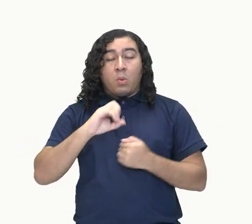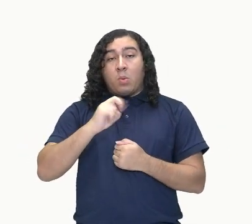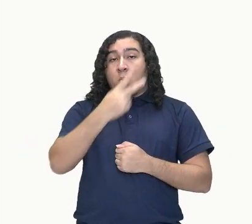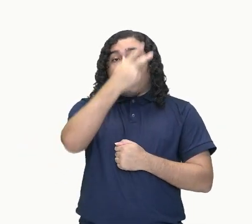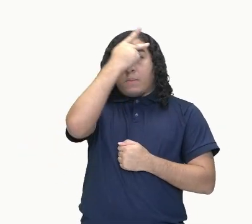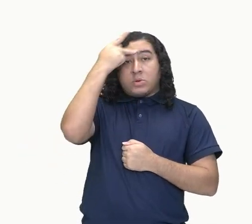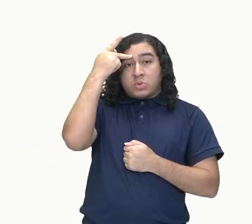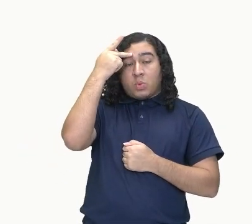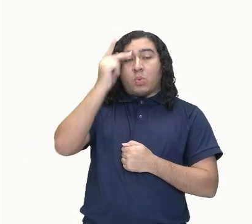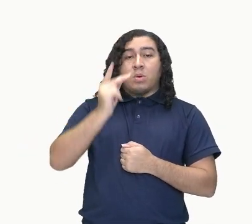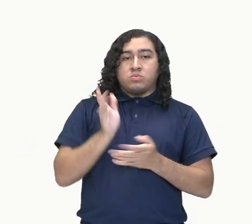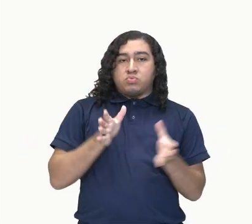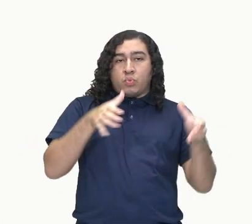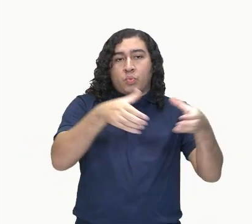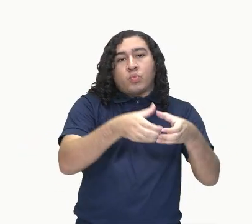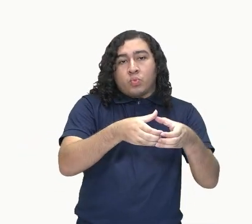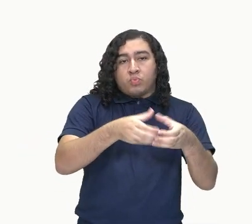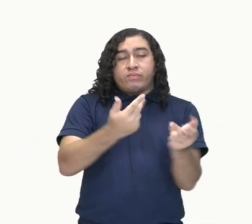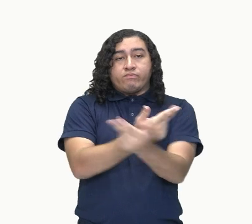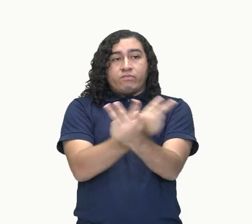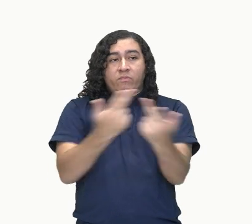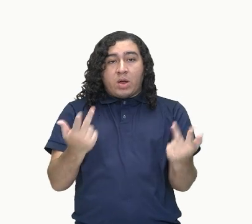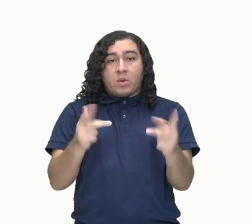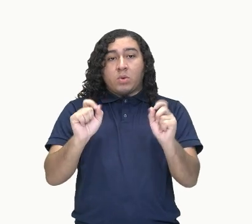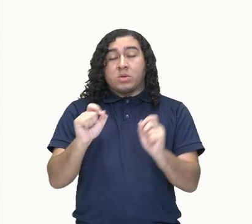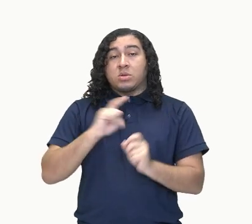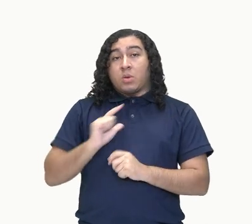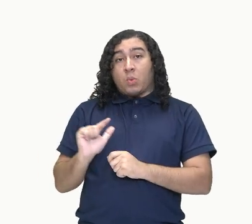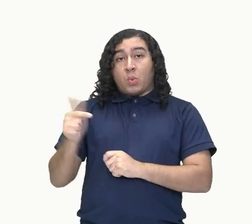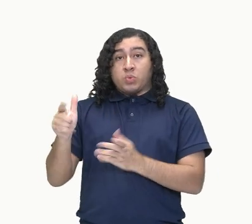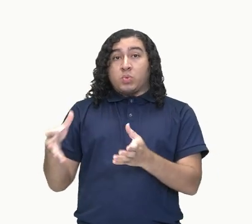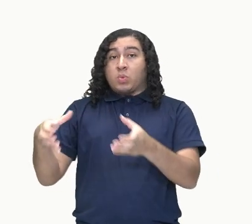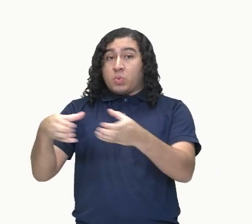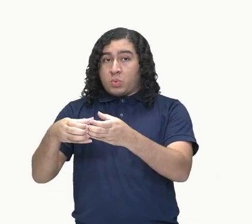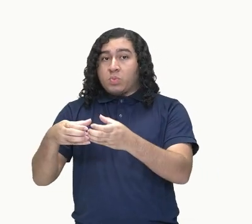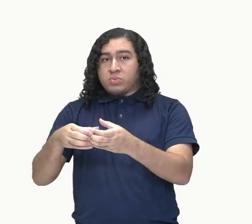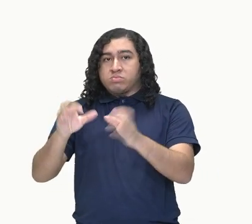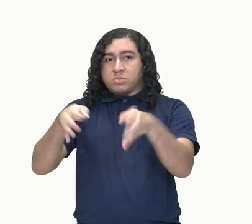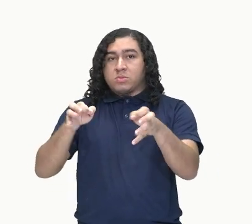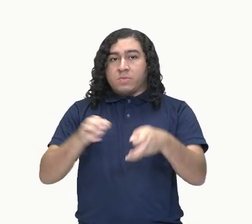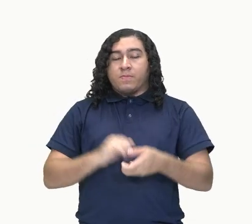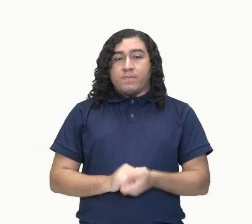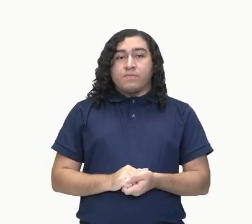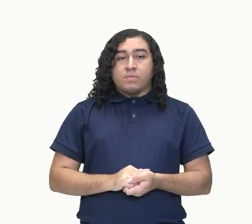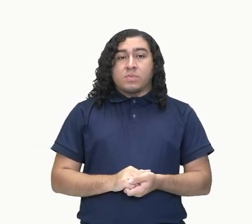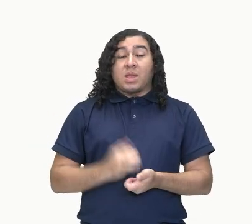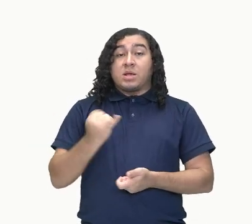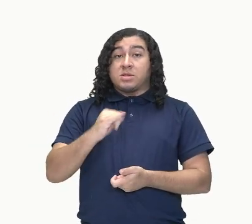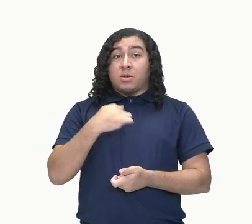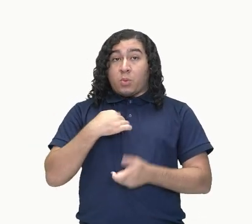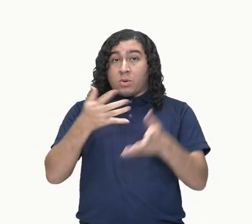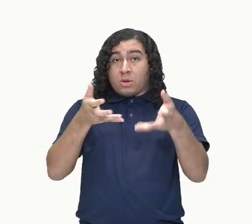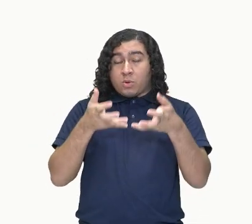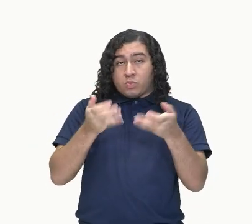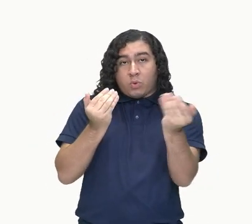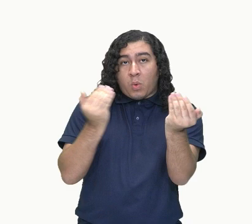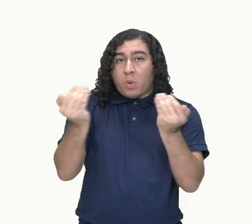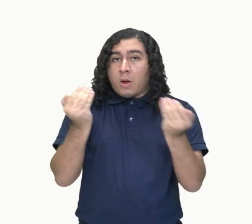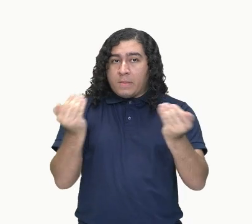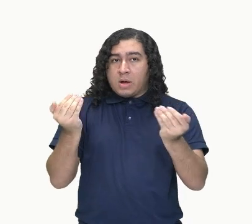pessoa, um grupo, etc., com o outro. Ou seja, para eu comparar, eu